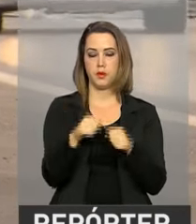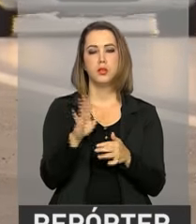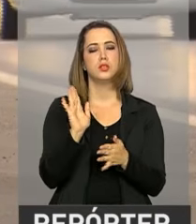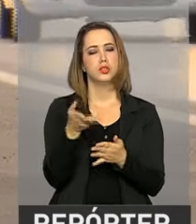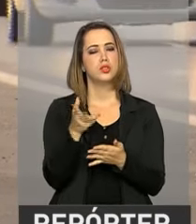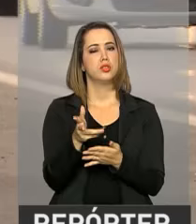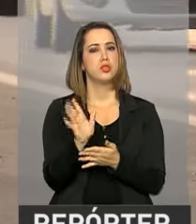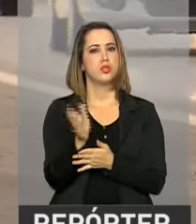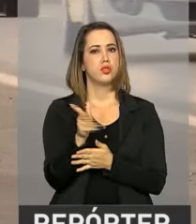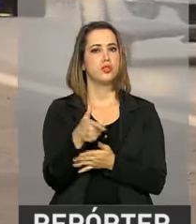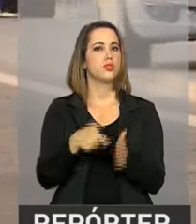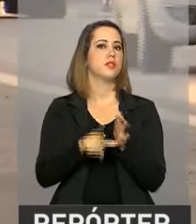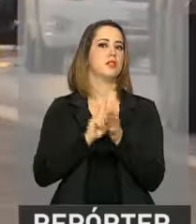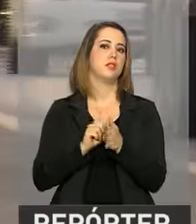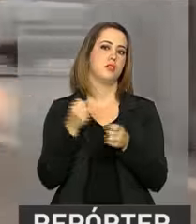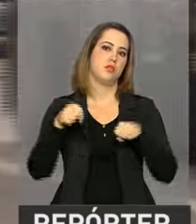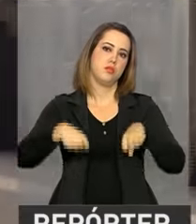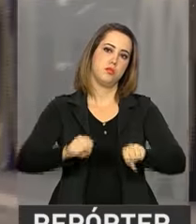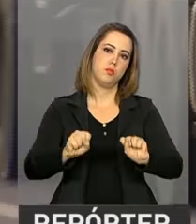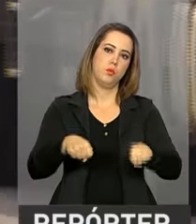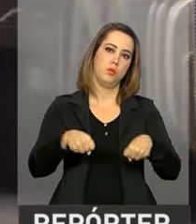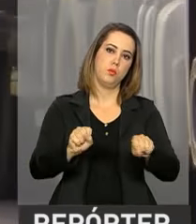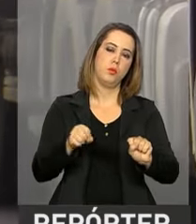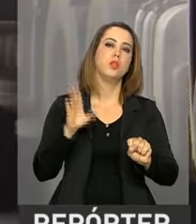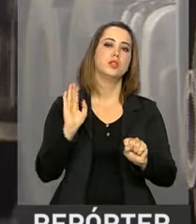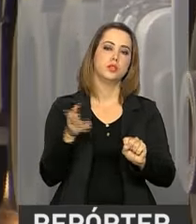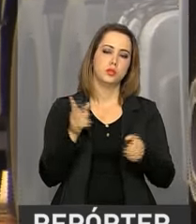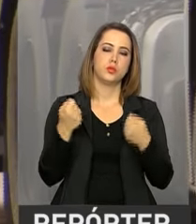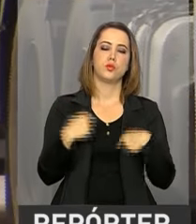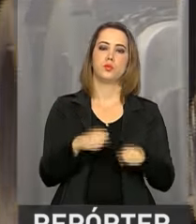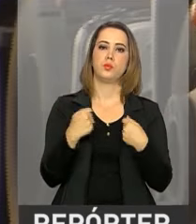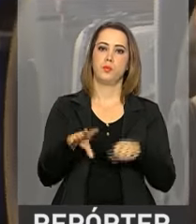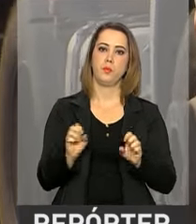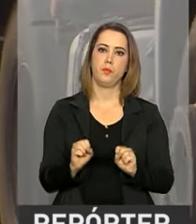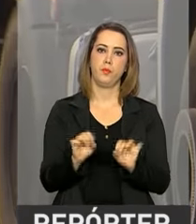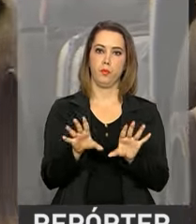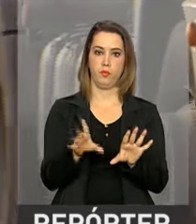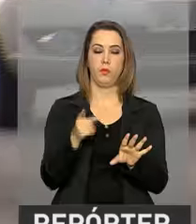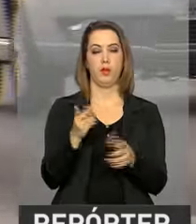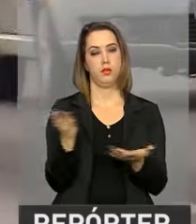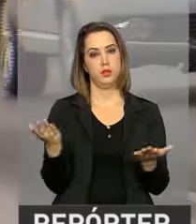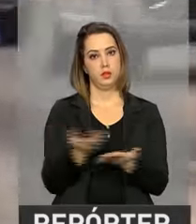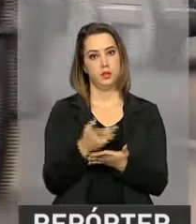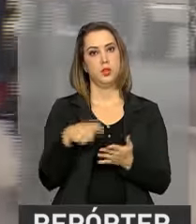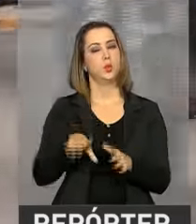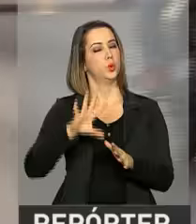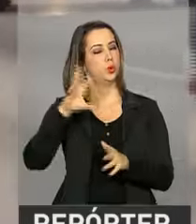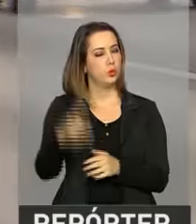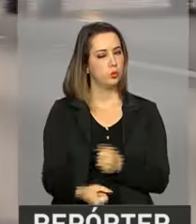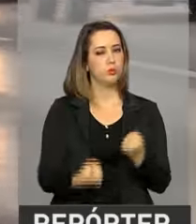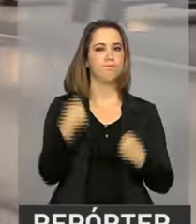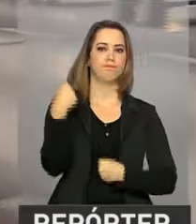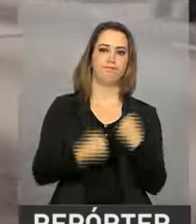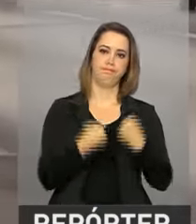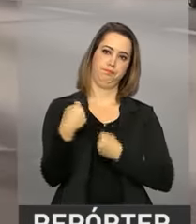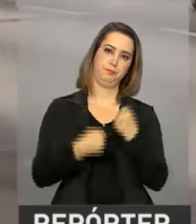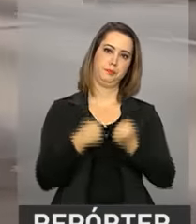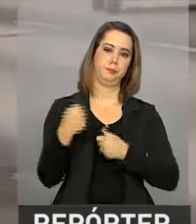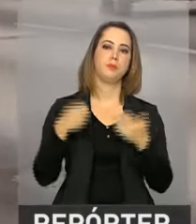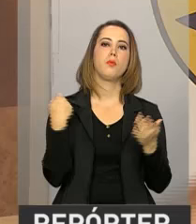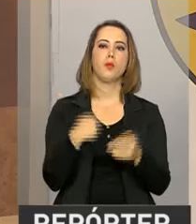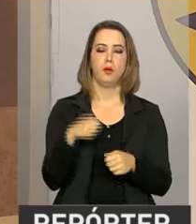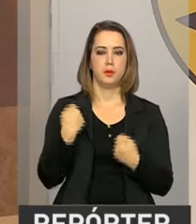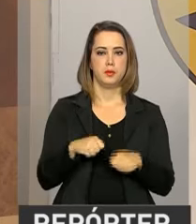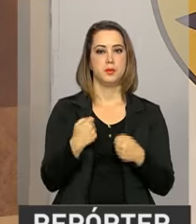era obrigatório para motocicletas. Com a legislação estendida para os demais veículos, a desobediência vai pesar no bolso do